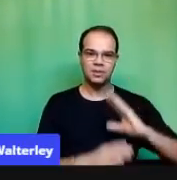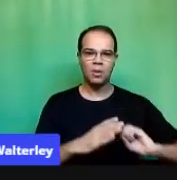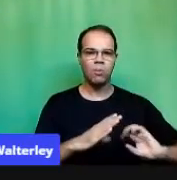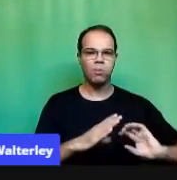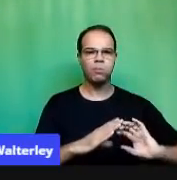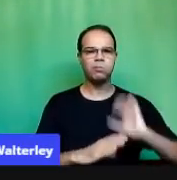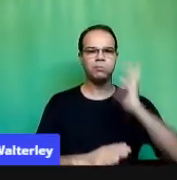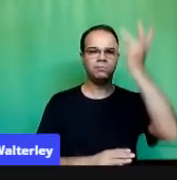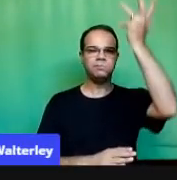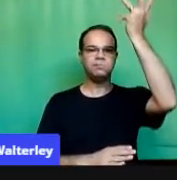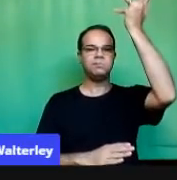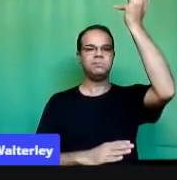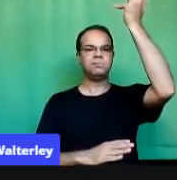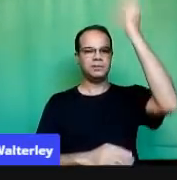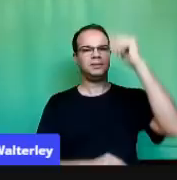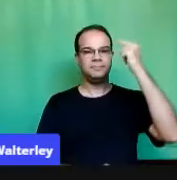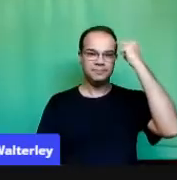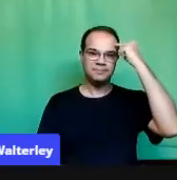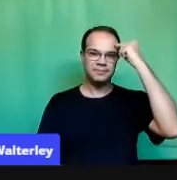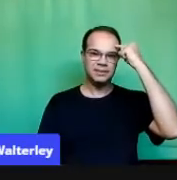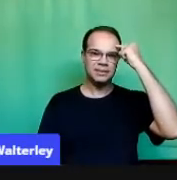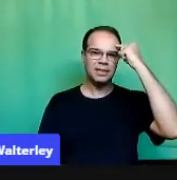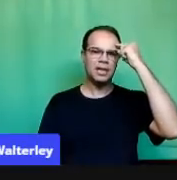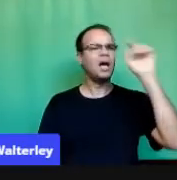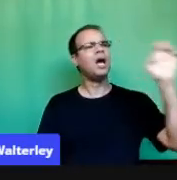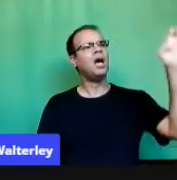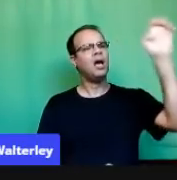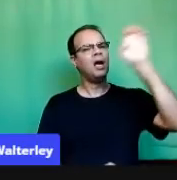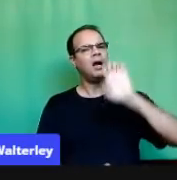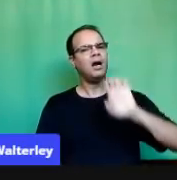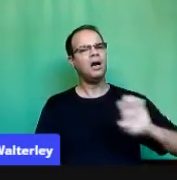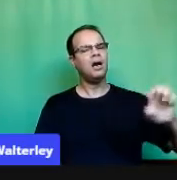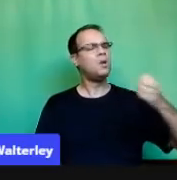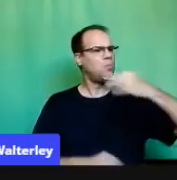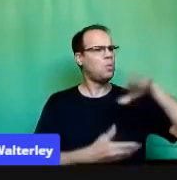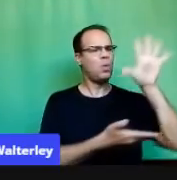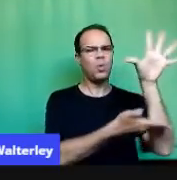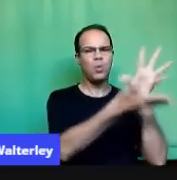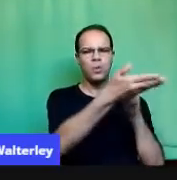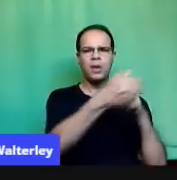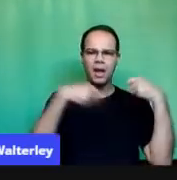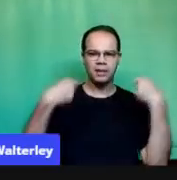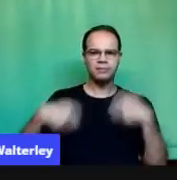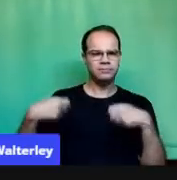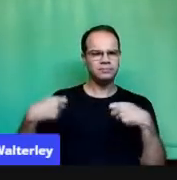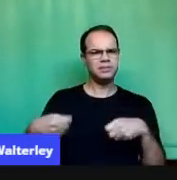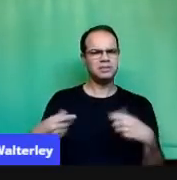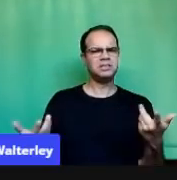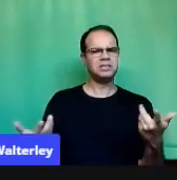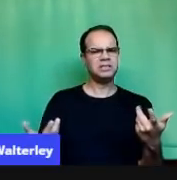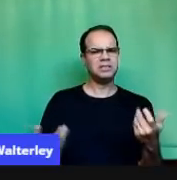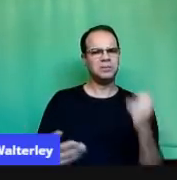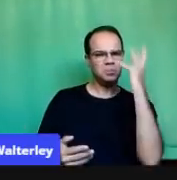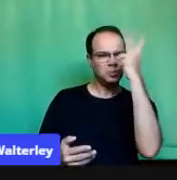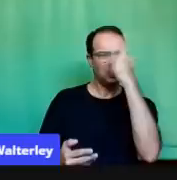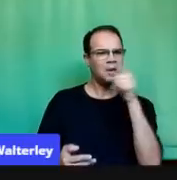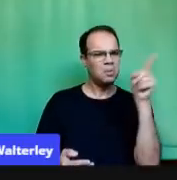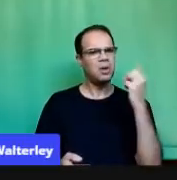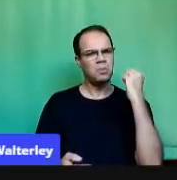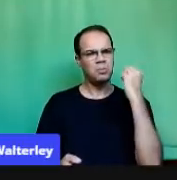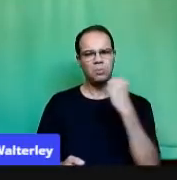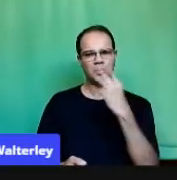a serviço da realeza. Na segunda metade do século XX, ela deu